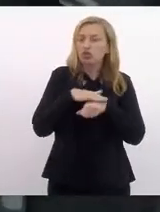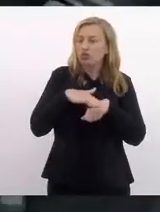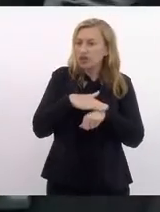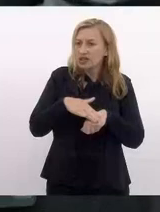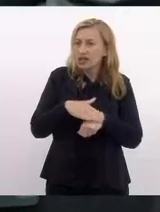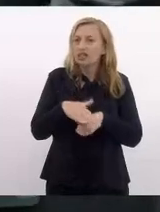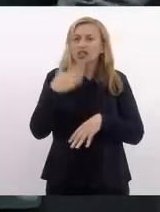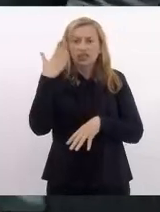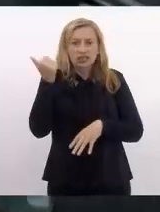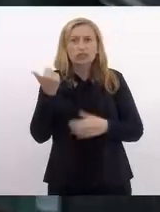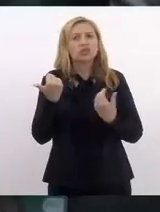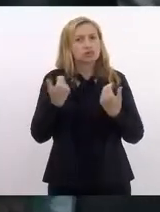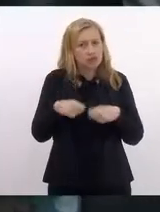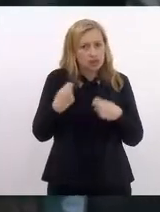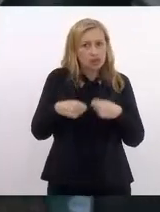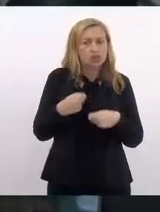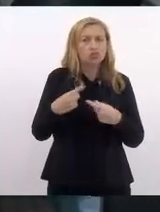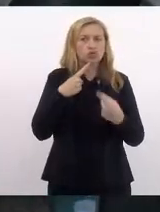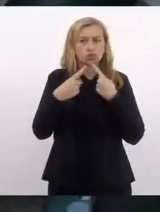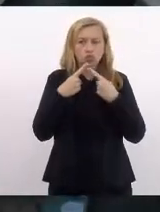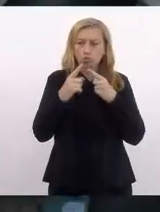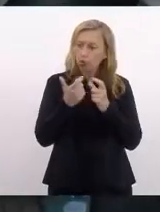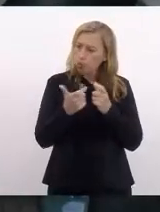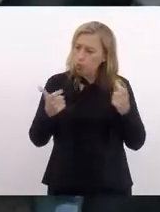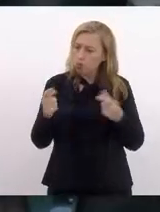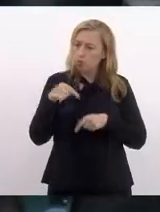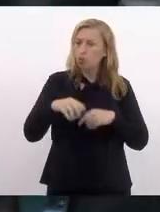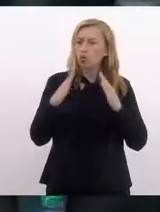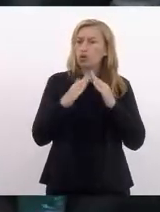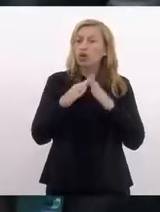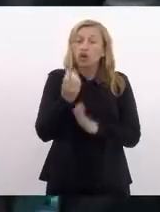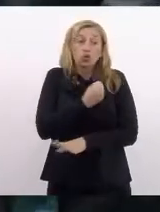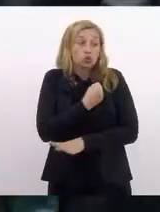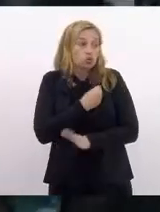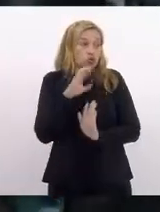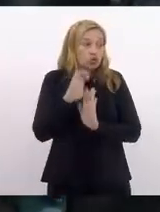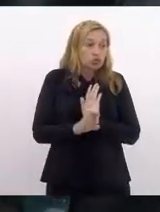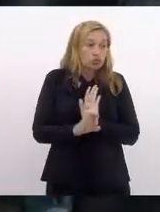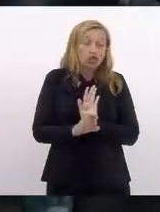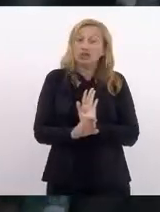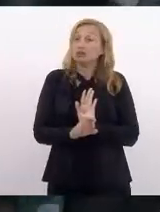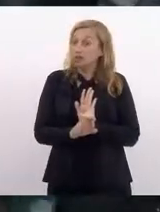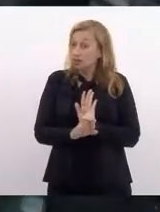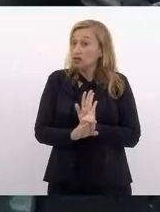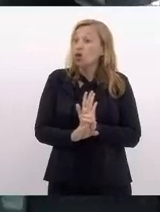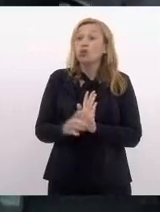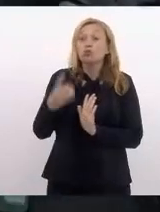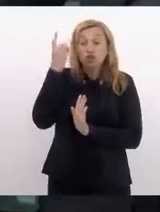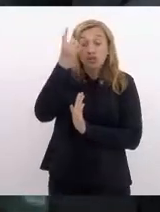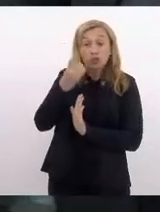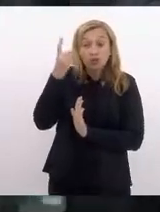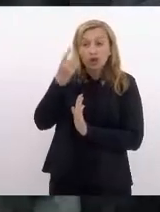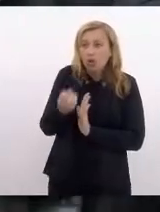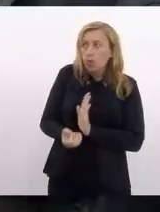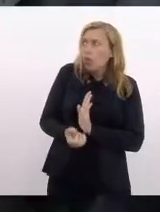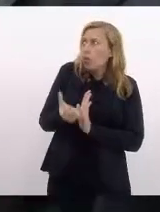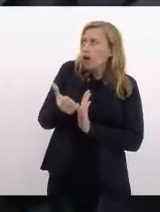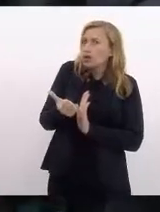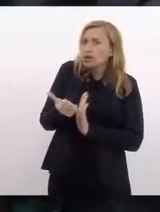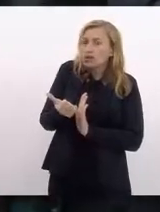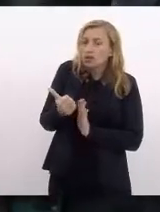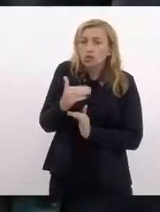conversado muito a gente sabe da Necessidade debate foi Ampla aqui nesta casa o número de emendas é considerável os deputados quase